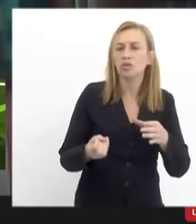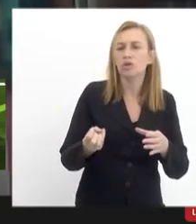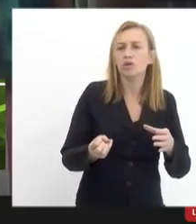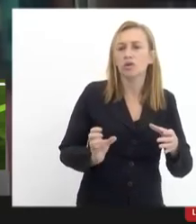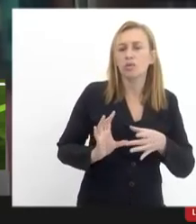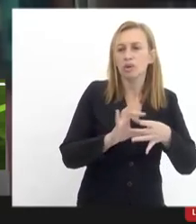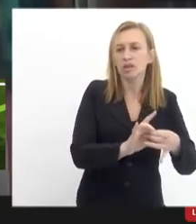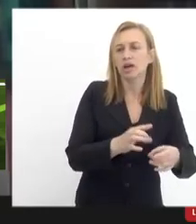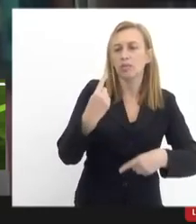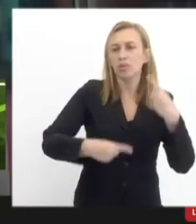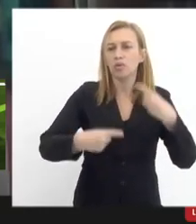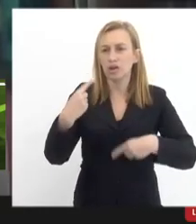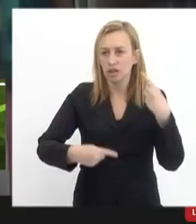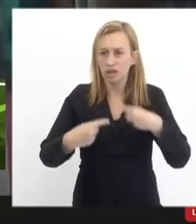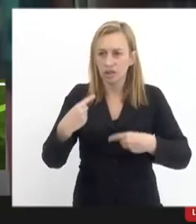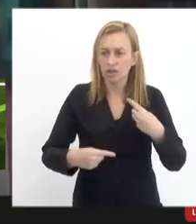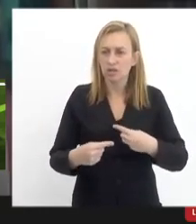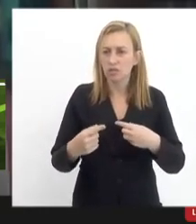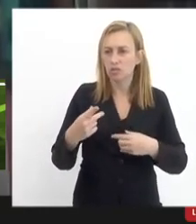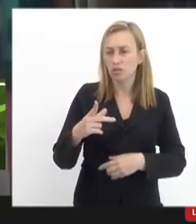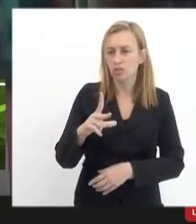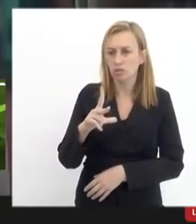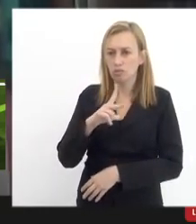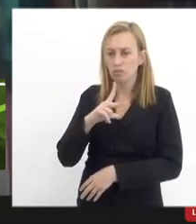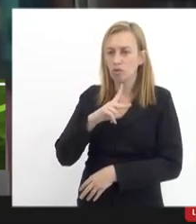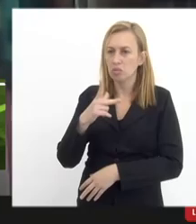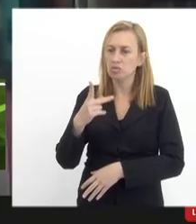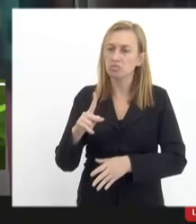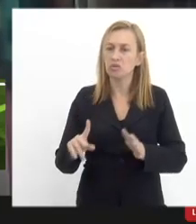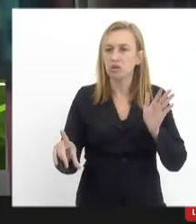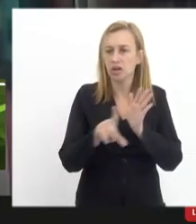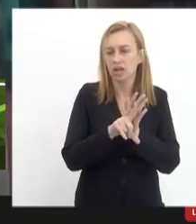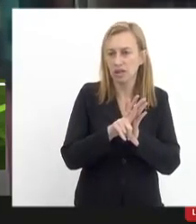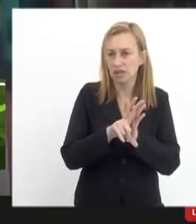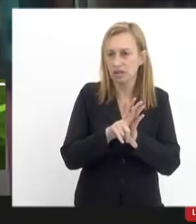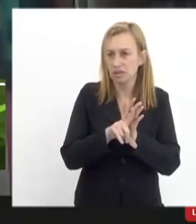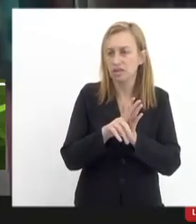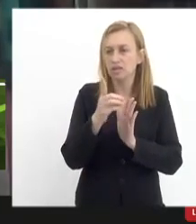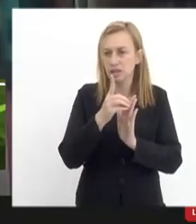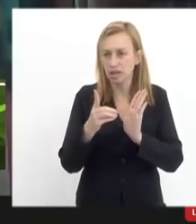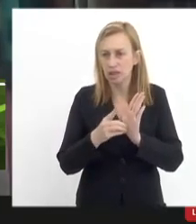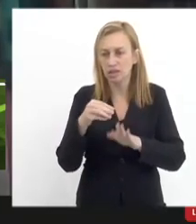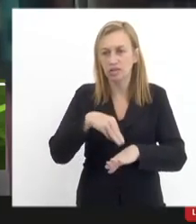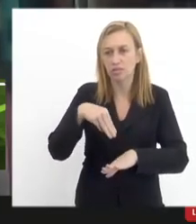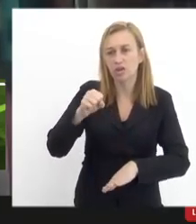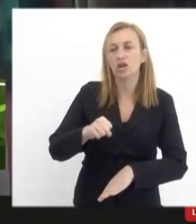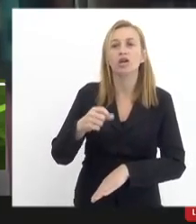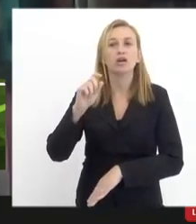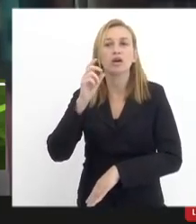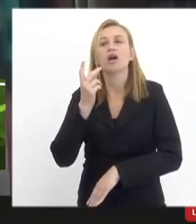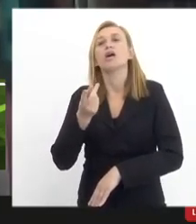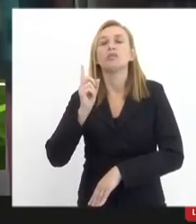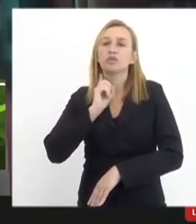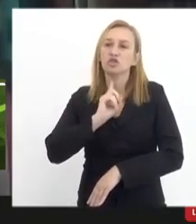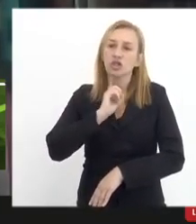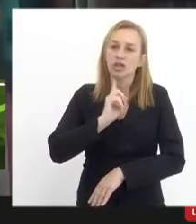imaterial com as suas leis ou decretos de mestres. Minas Gerais,